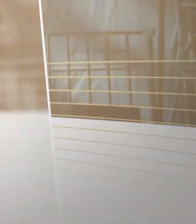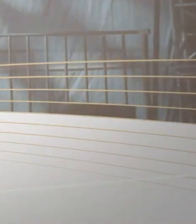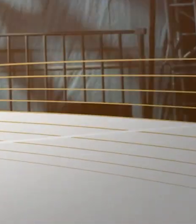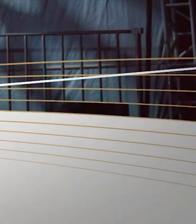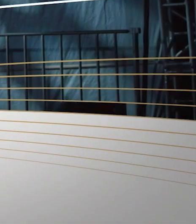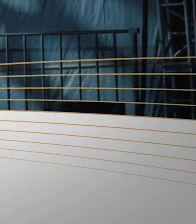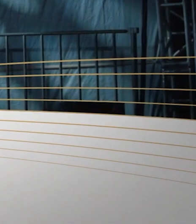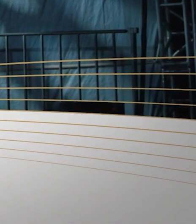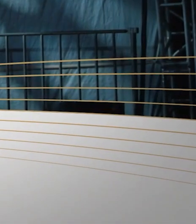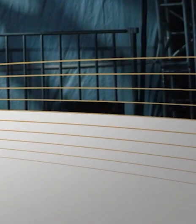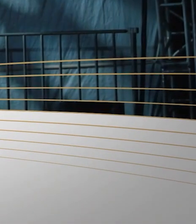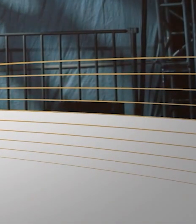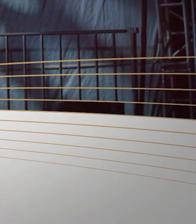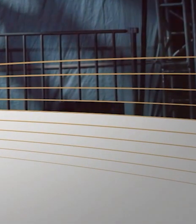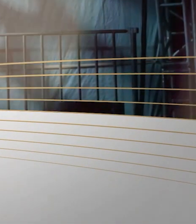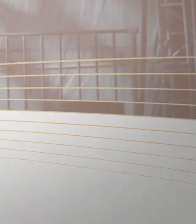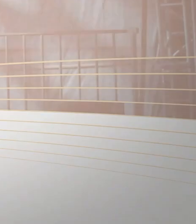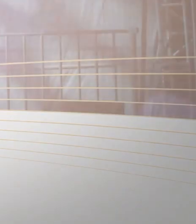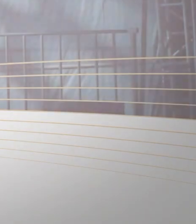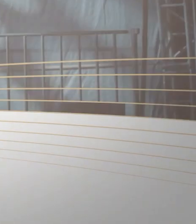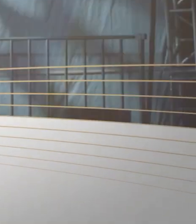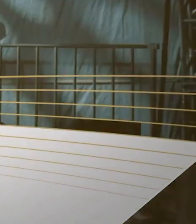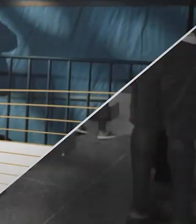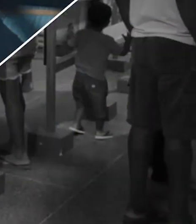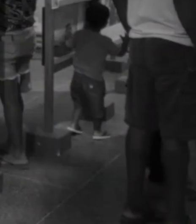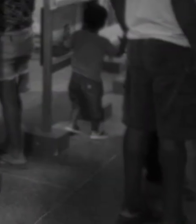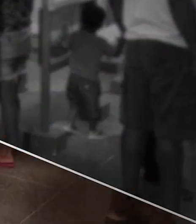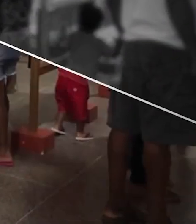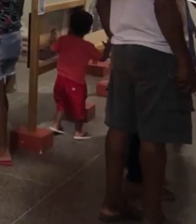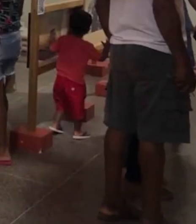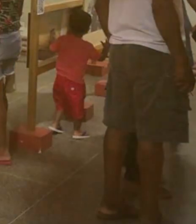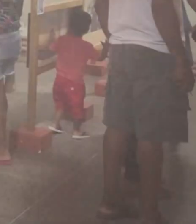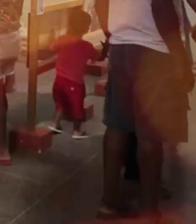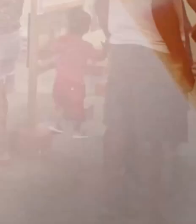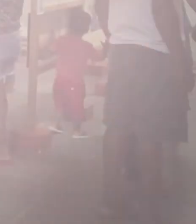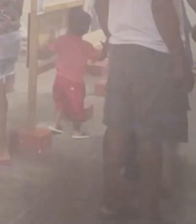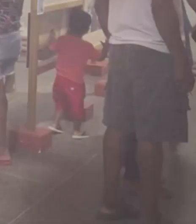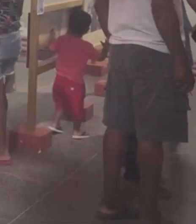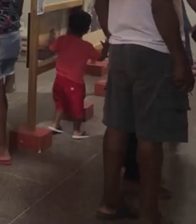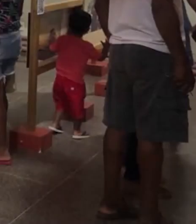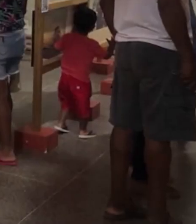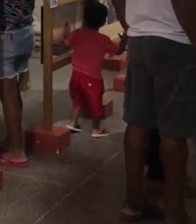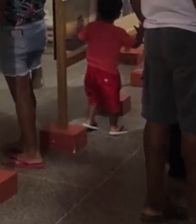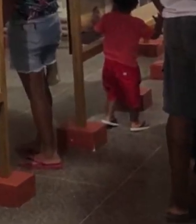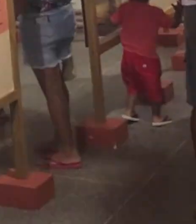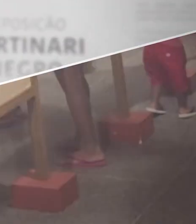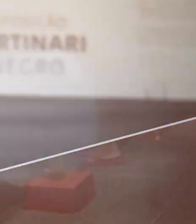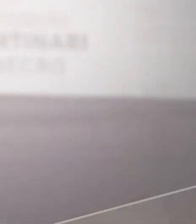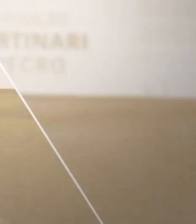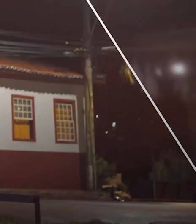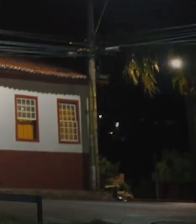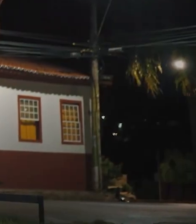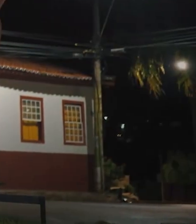A cultura é um direito. Conheça alguns projetos culturais que incentivamos. Kinross Paracatu. O